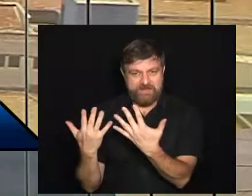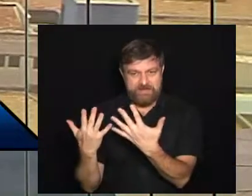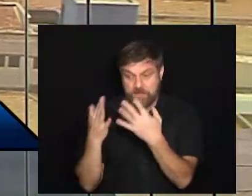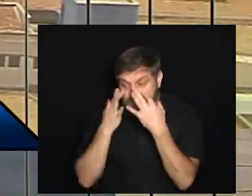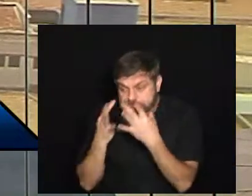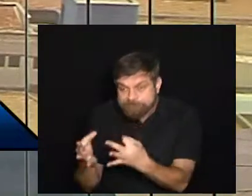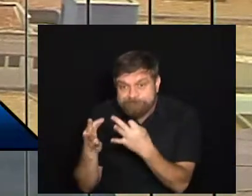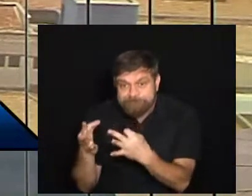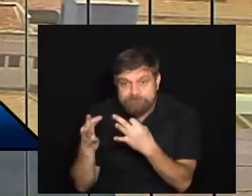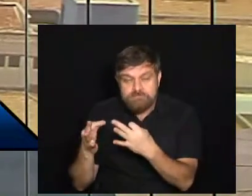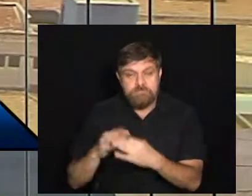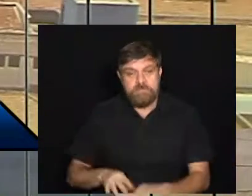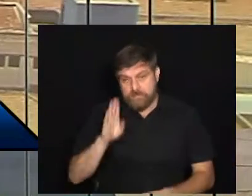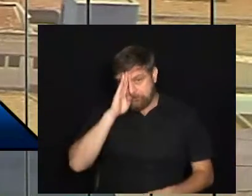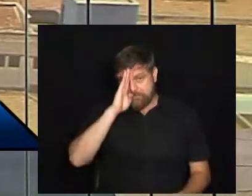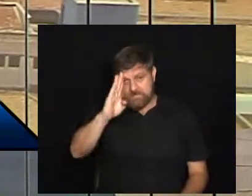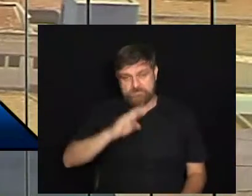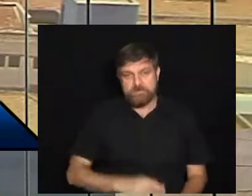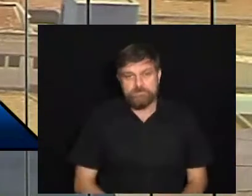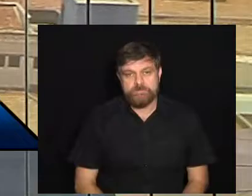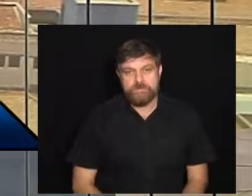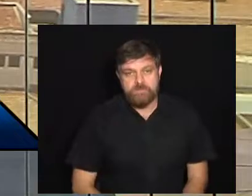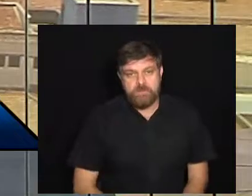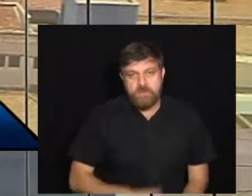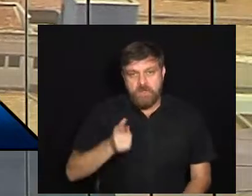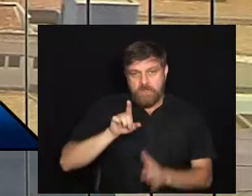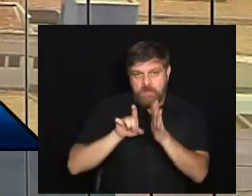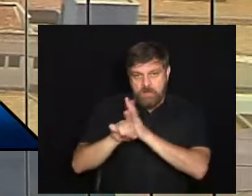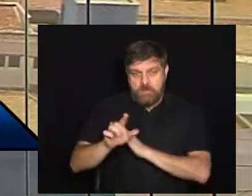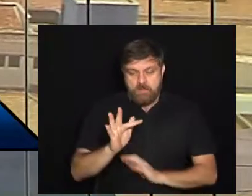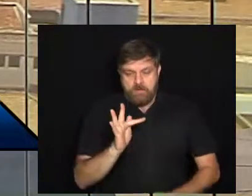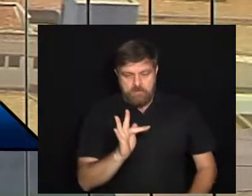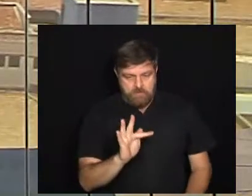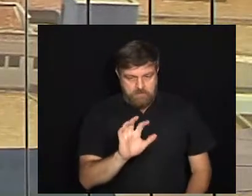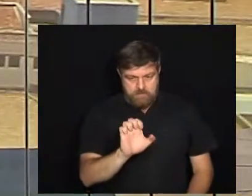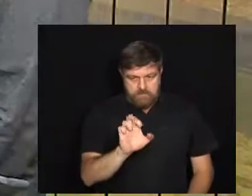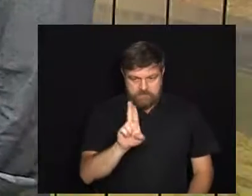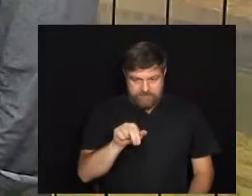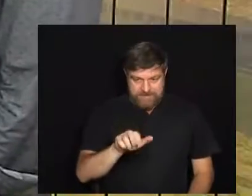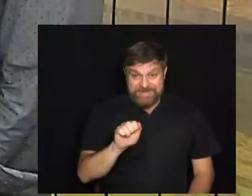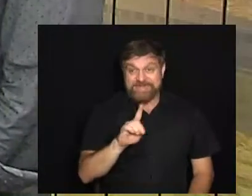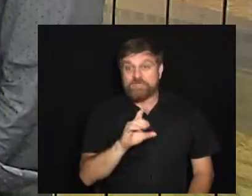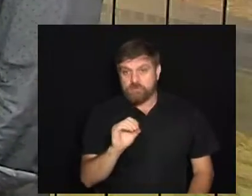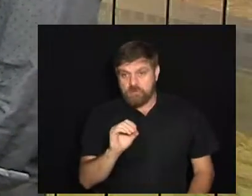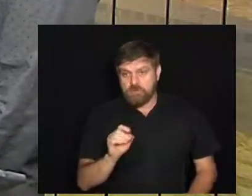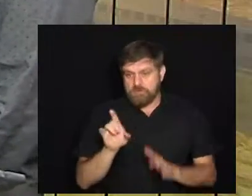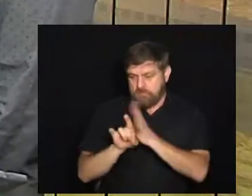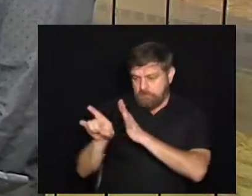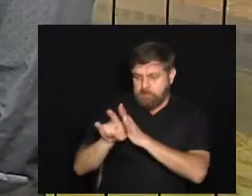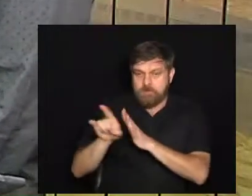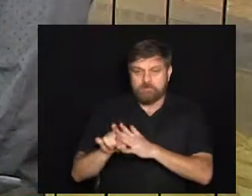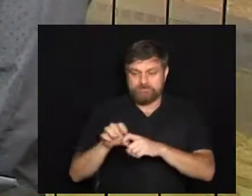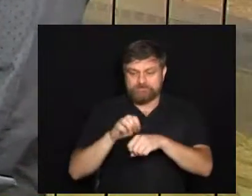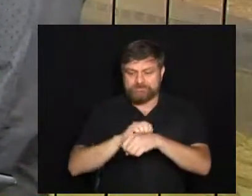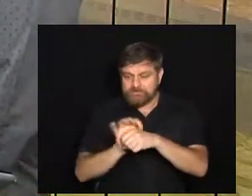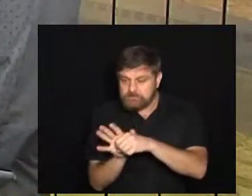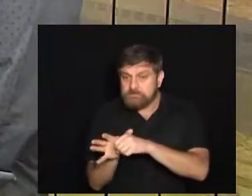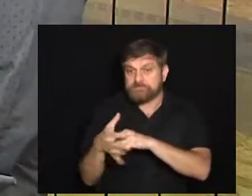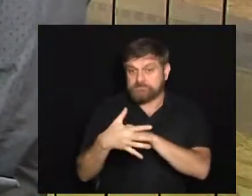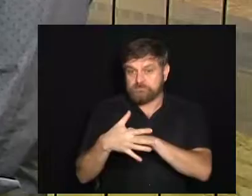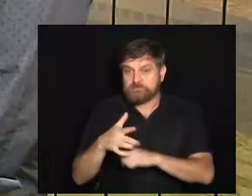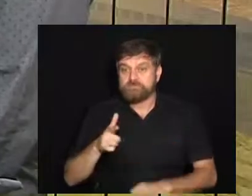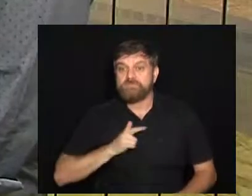crucial determinante vamos lá então mais uma fernando camargo de sousas o coronavírus é